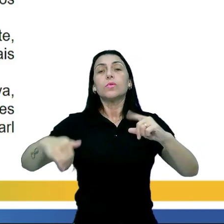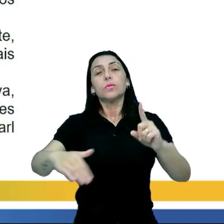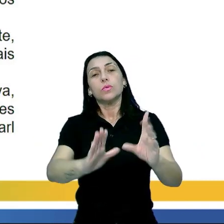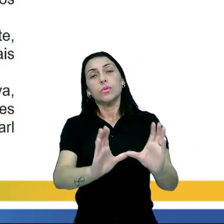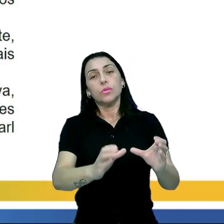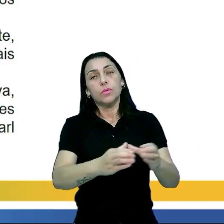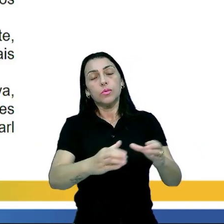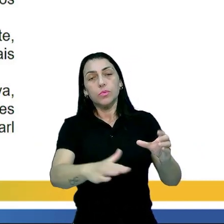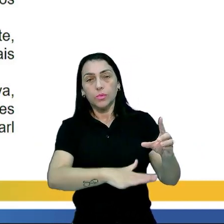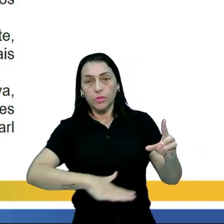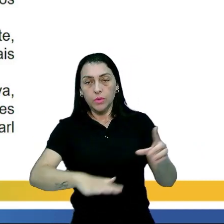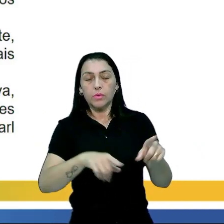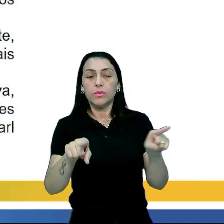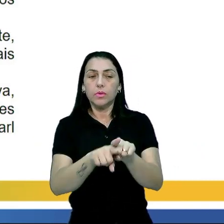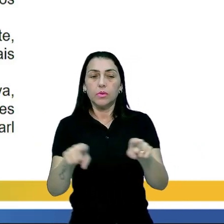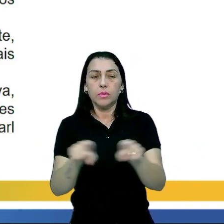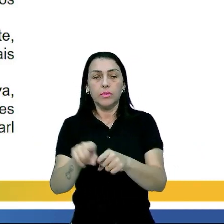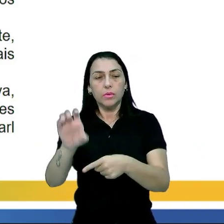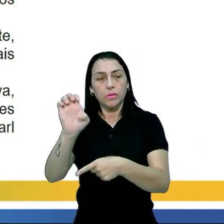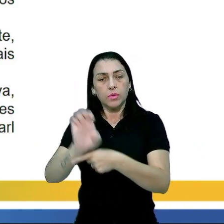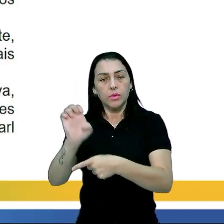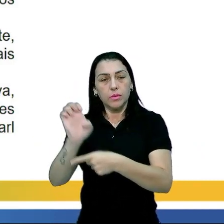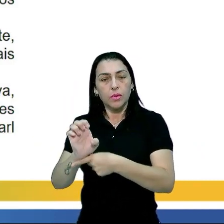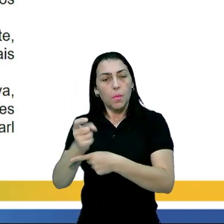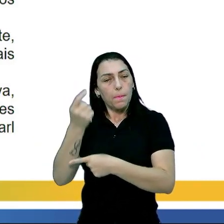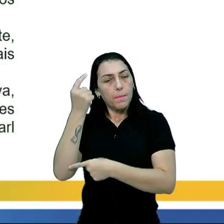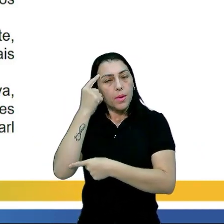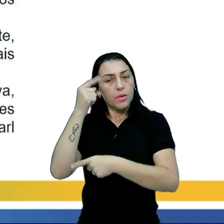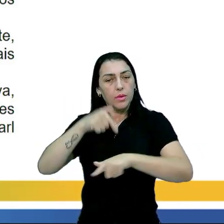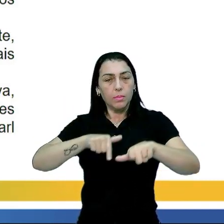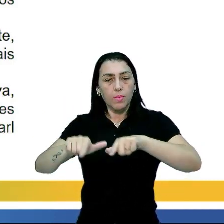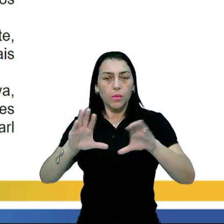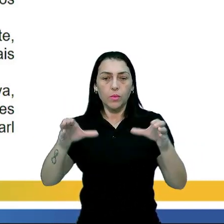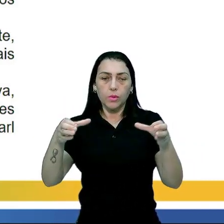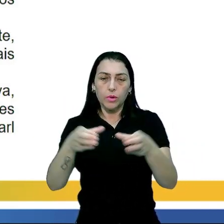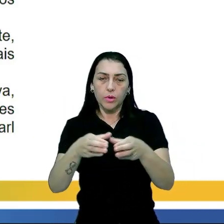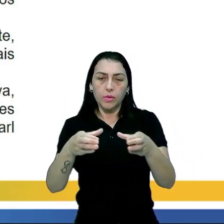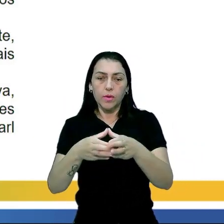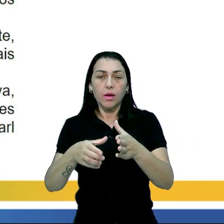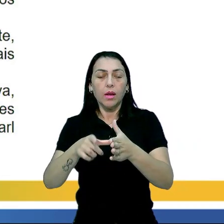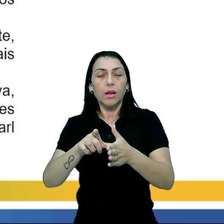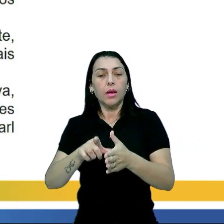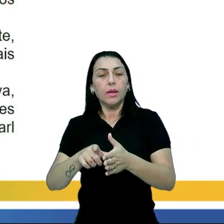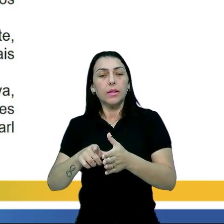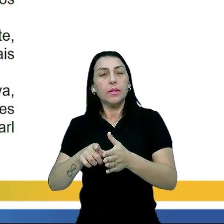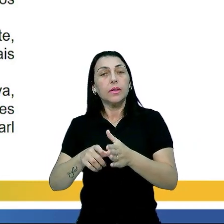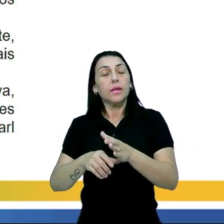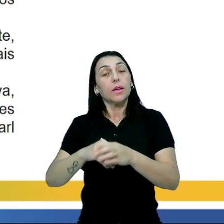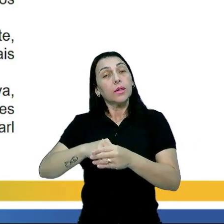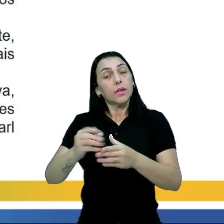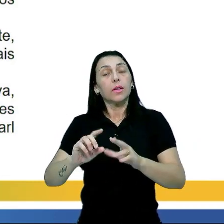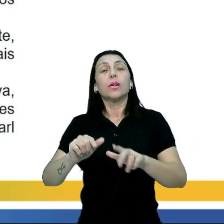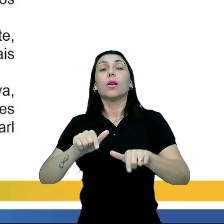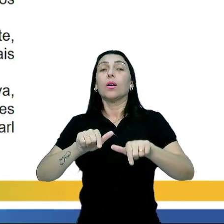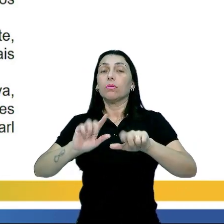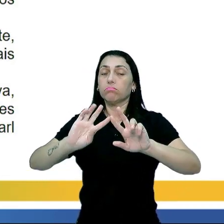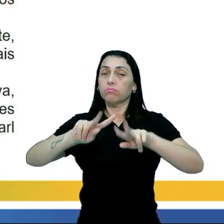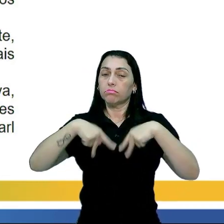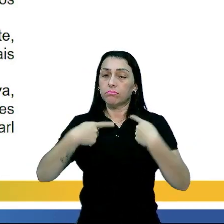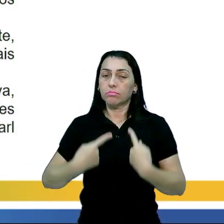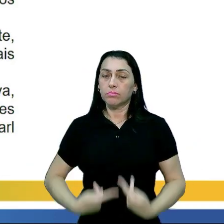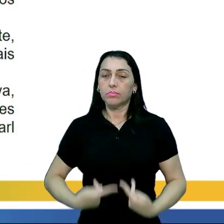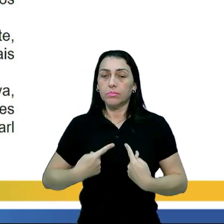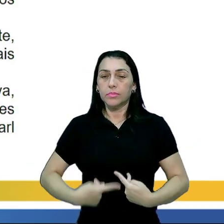divisão social. E letra E, a concepção de trabalho coletivo exterior ao ser